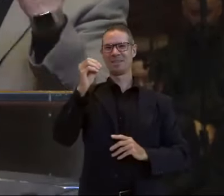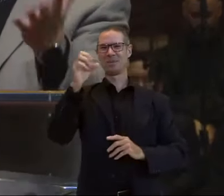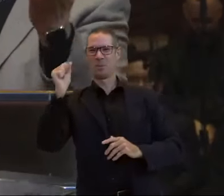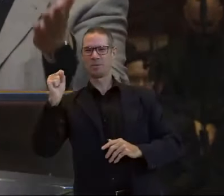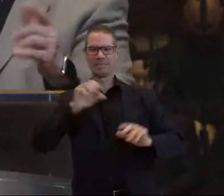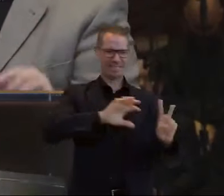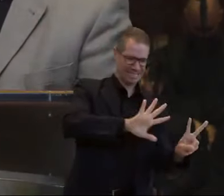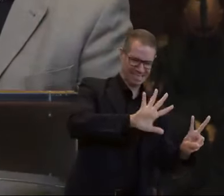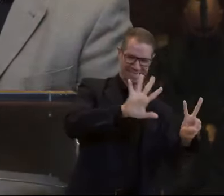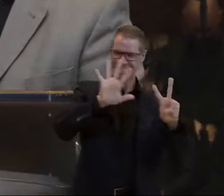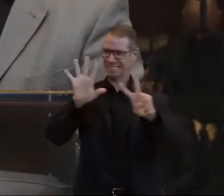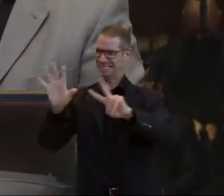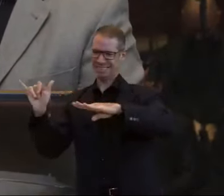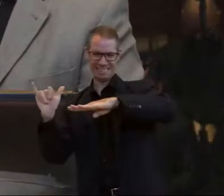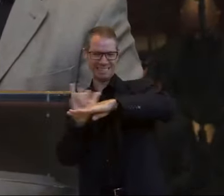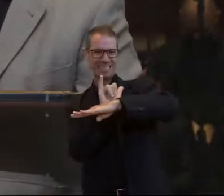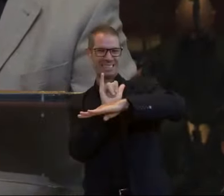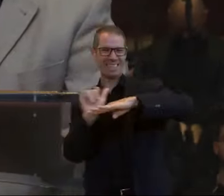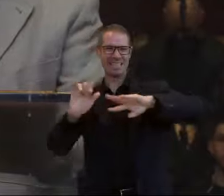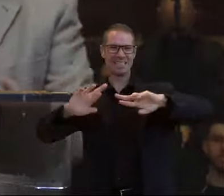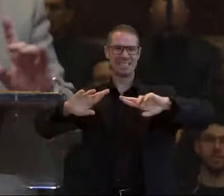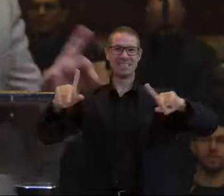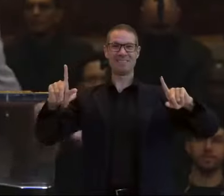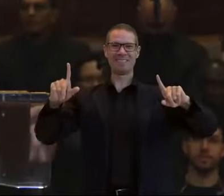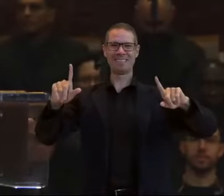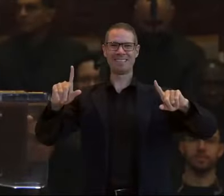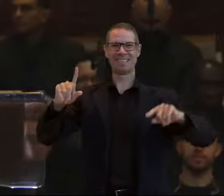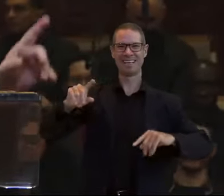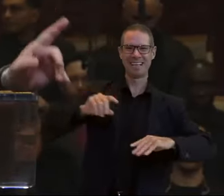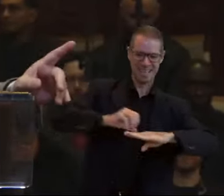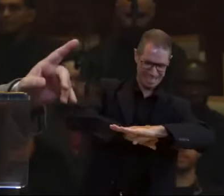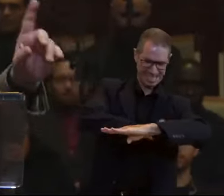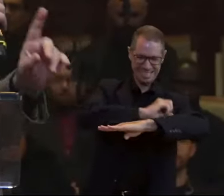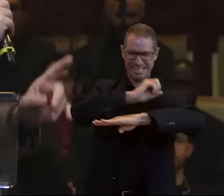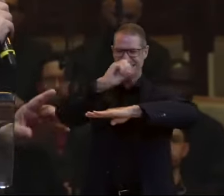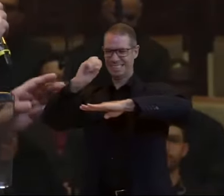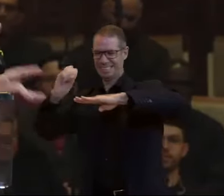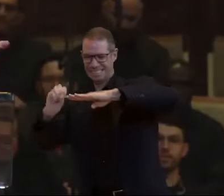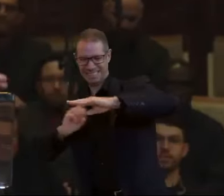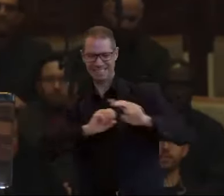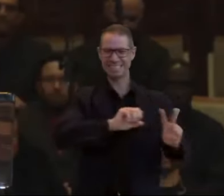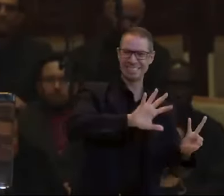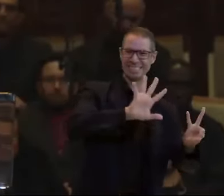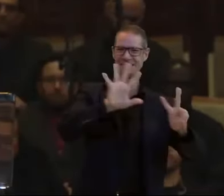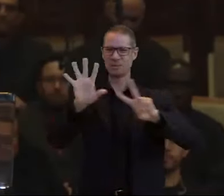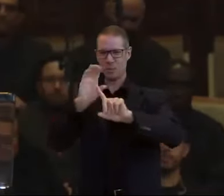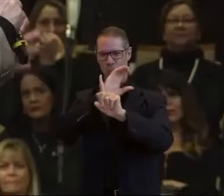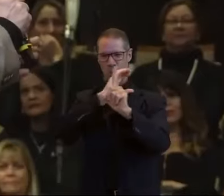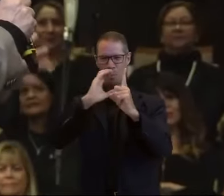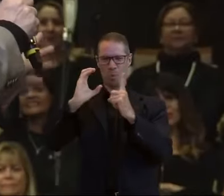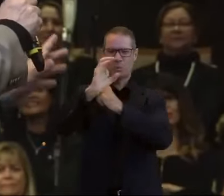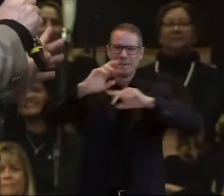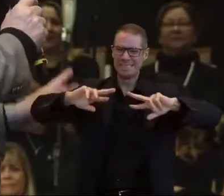diferente. Estrategicamente ela foi diferente. Cada dia da semana tinha um culto